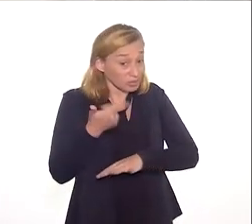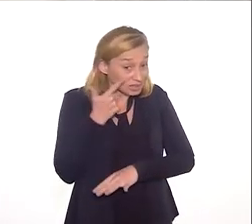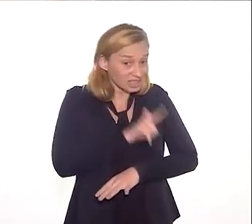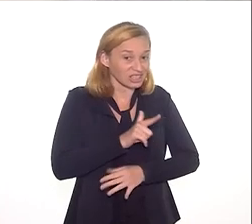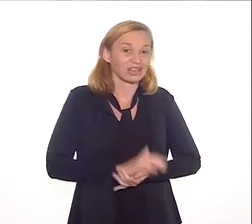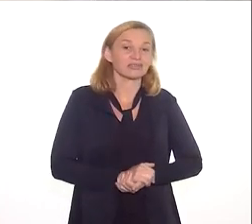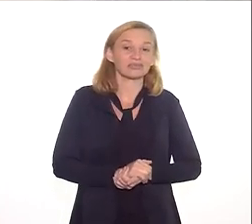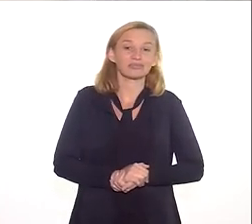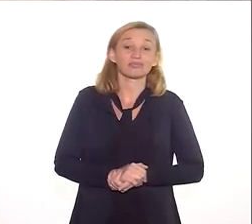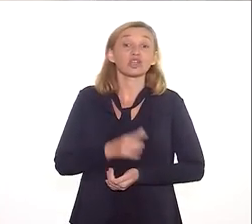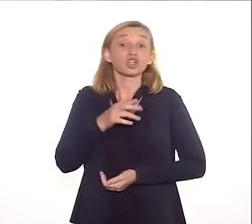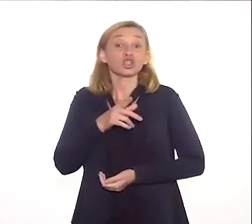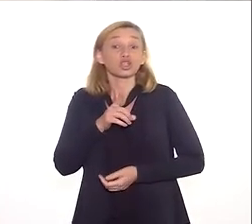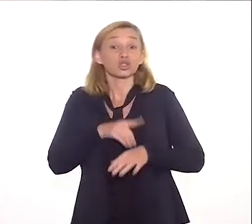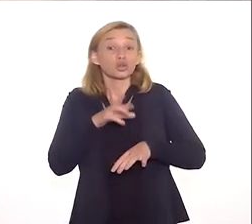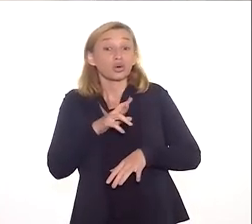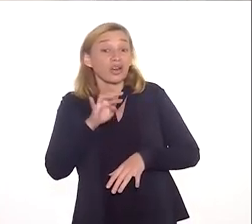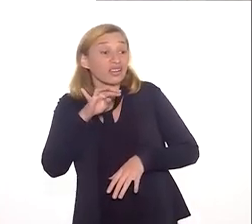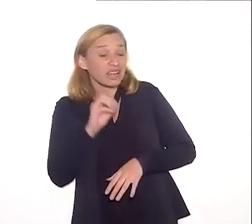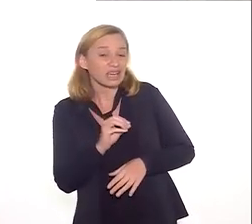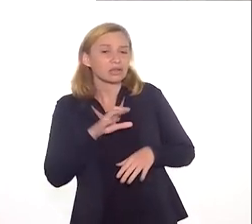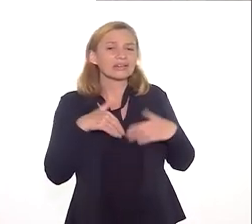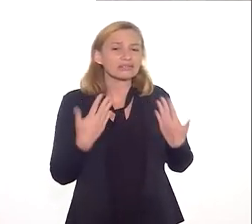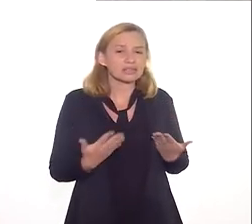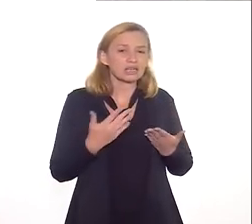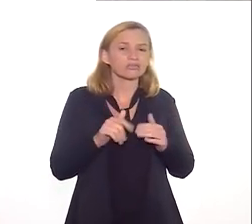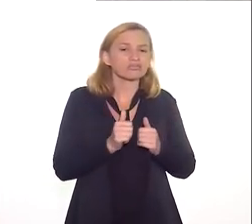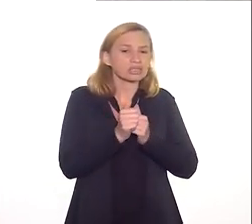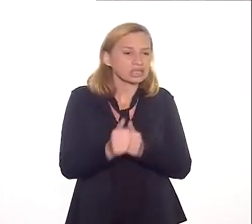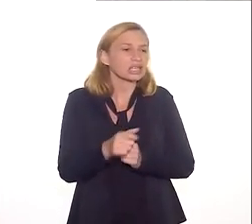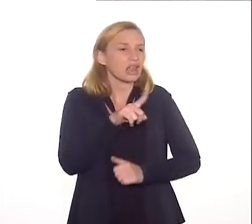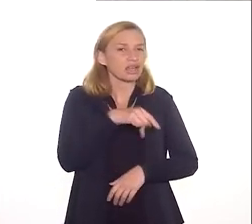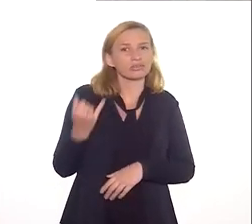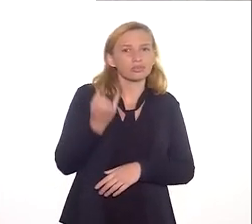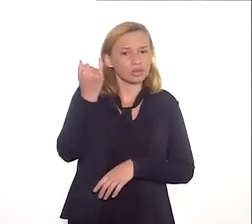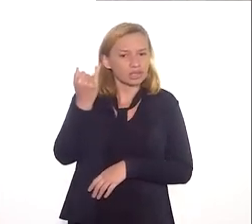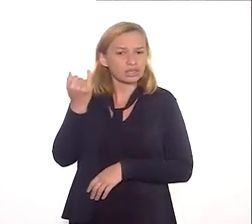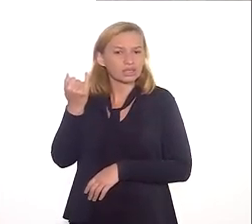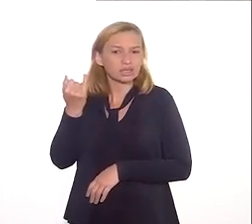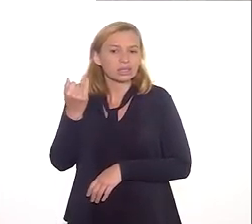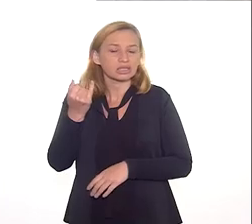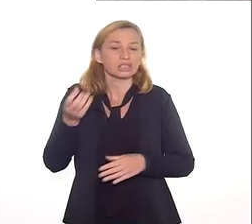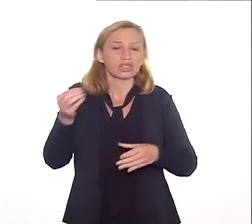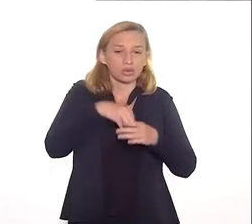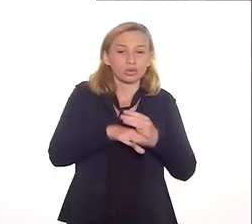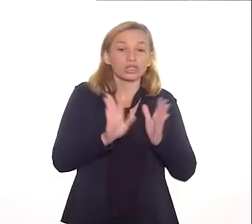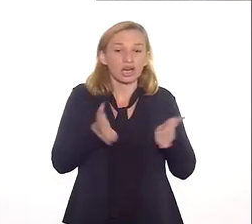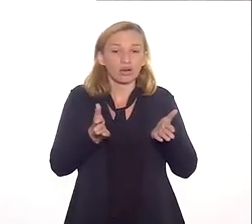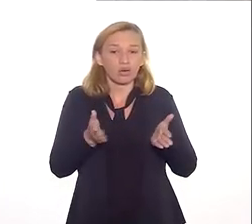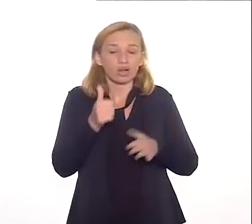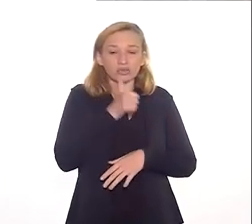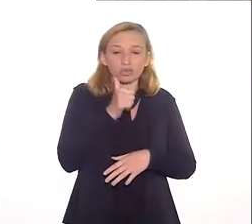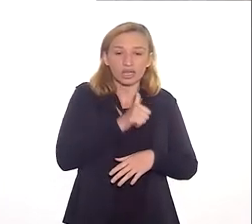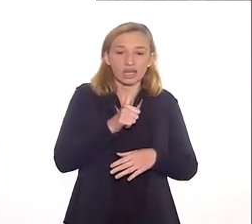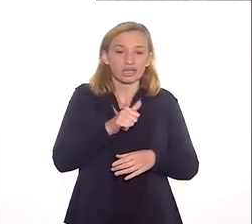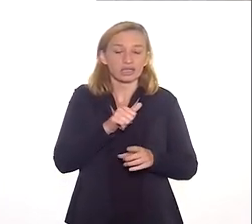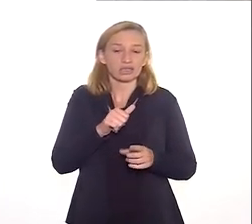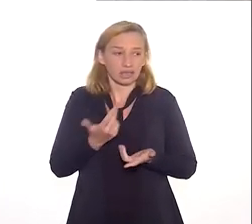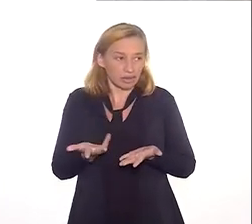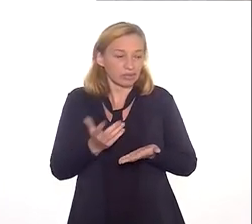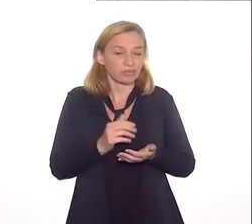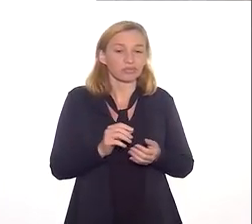chegar lá, a gente vai conseguir. Doutor Renato, então foi nessa linha foi muito importante, né, elas serem incluídas agora nesses